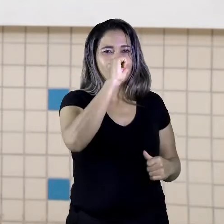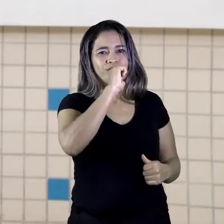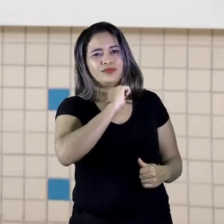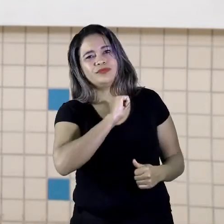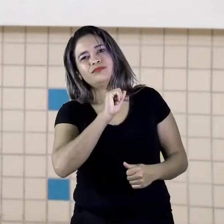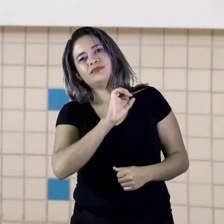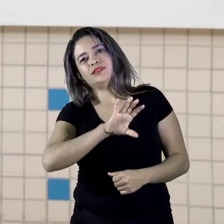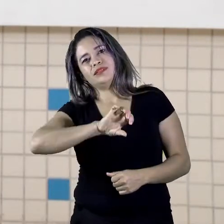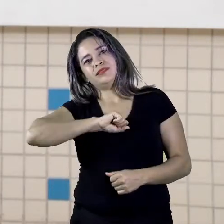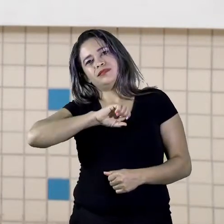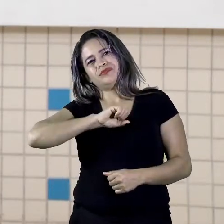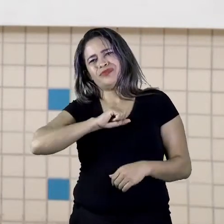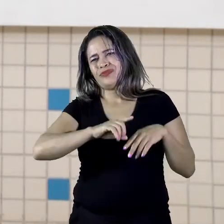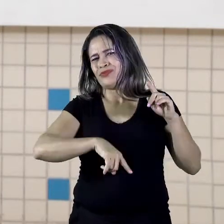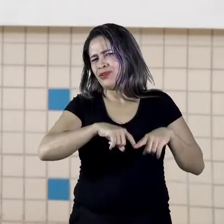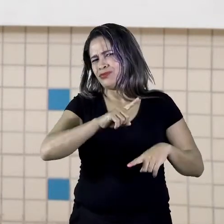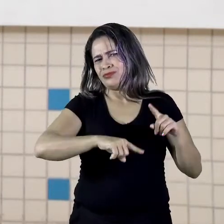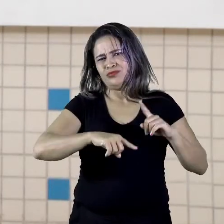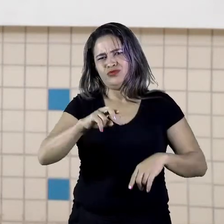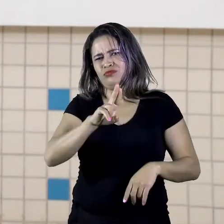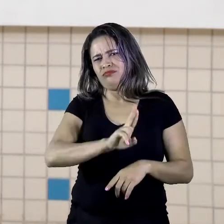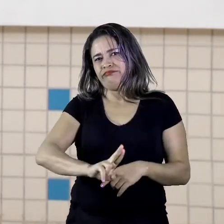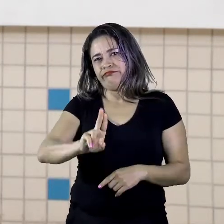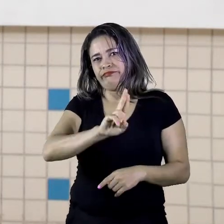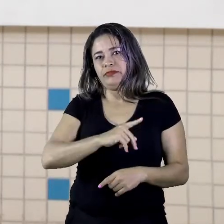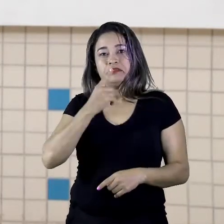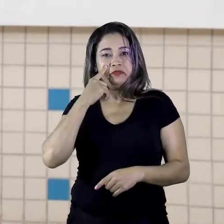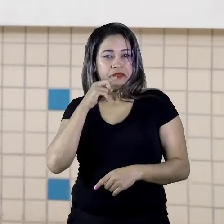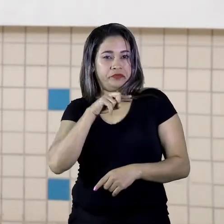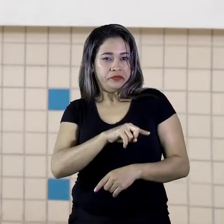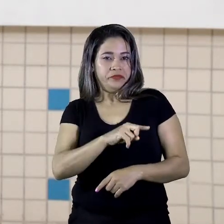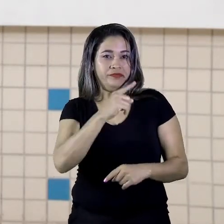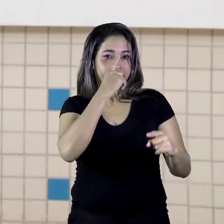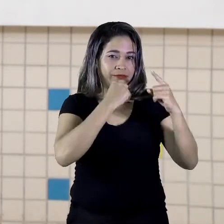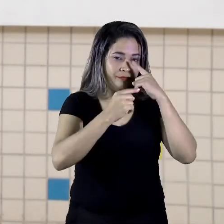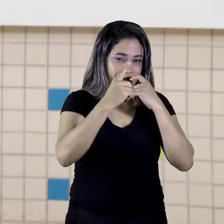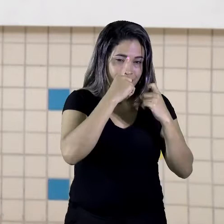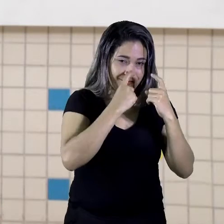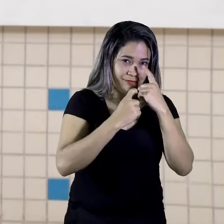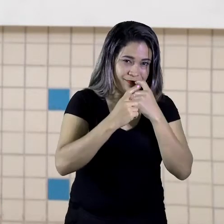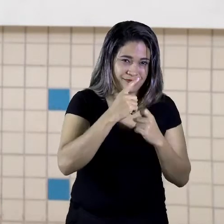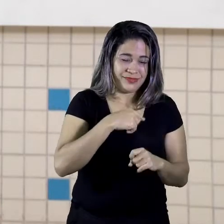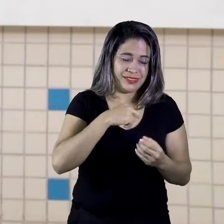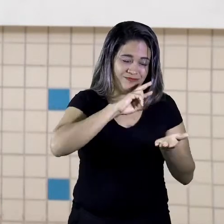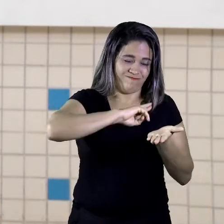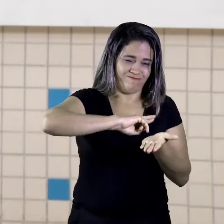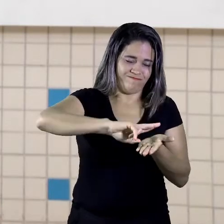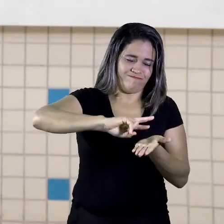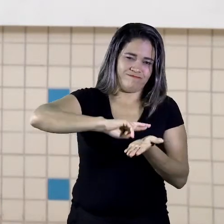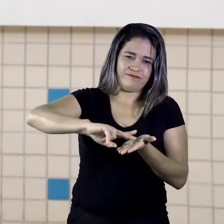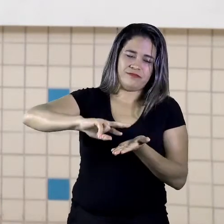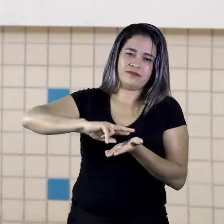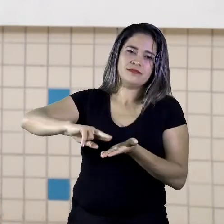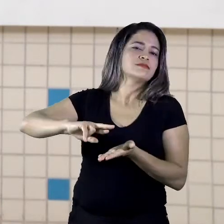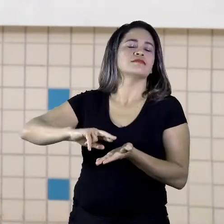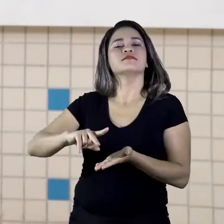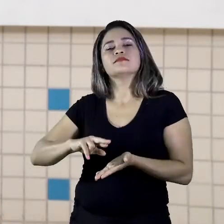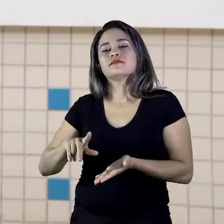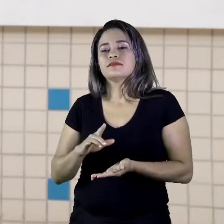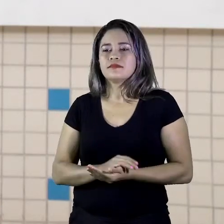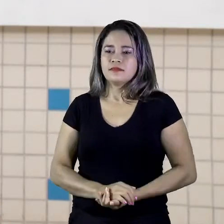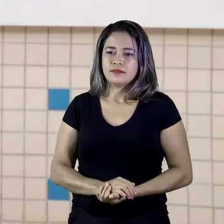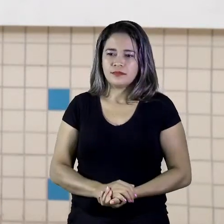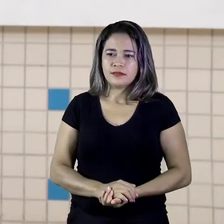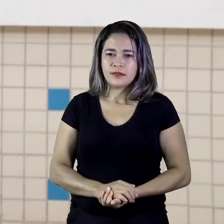de uso, e vimos que essa poluição da água ela acontece de várias maneiras, né, tanto